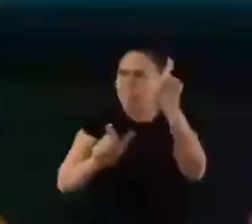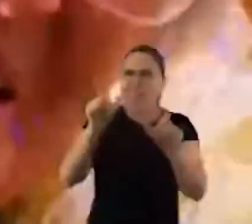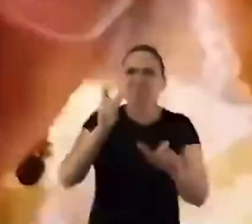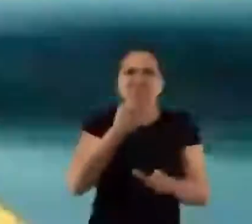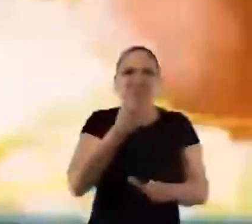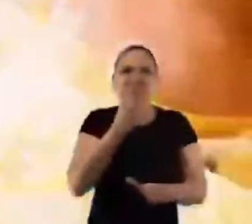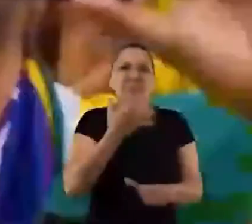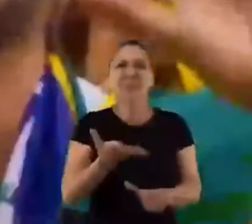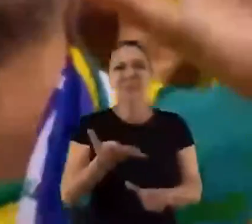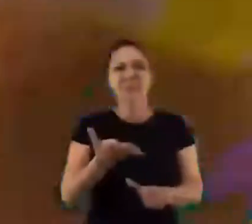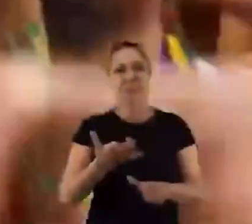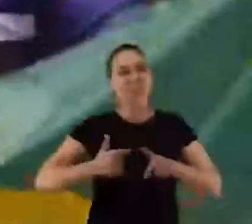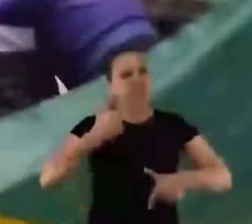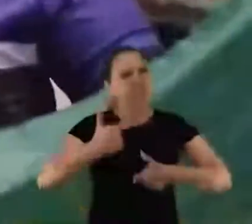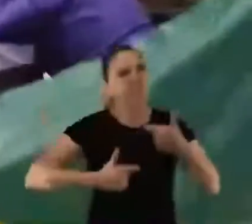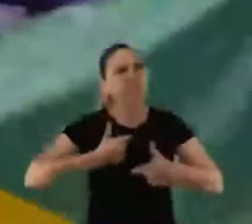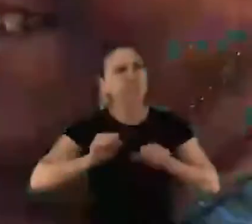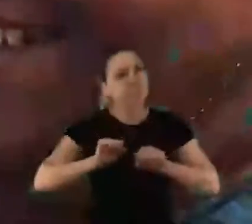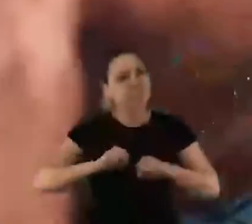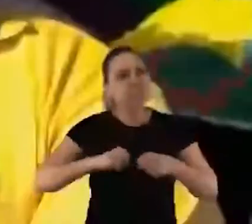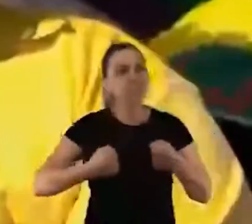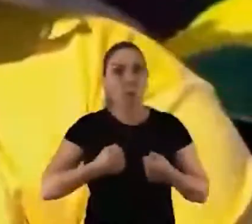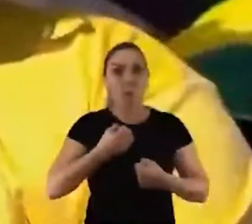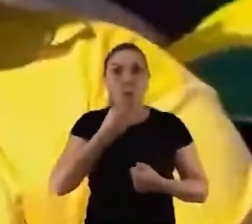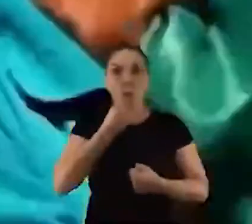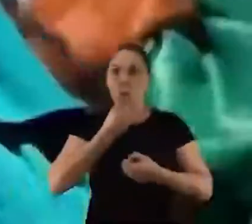levantou. Essa noite,